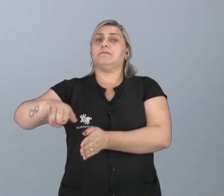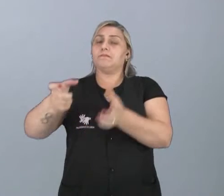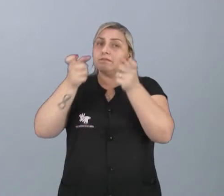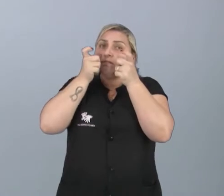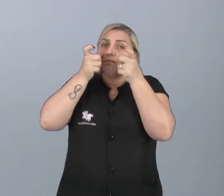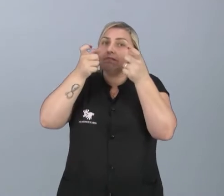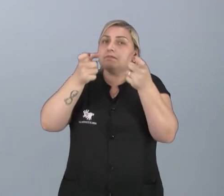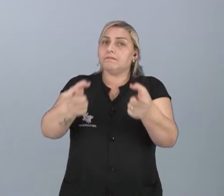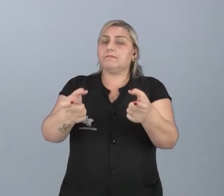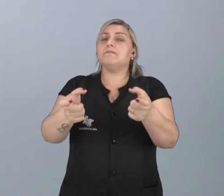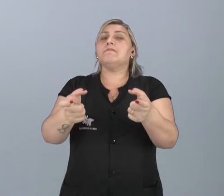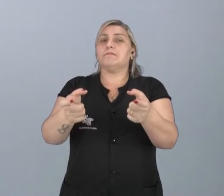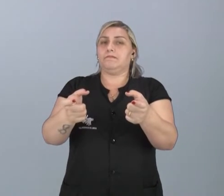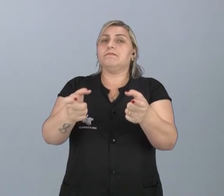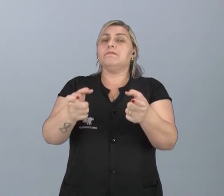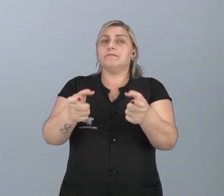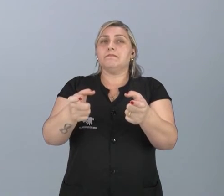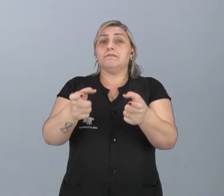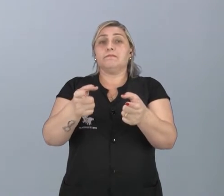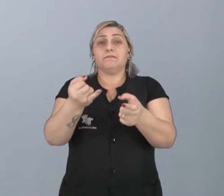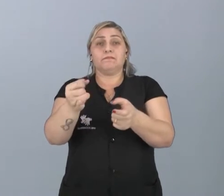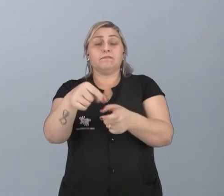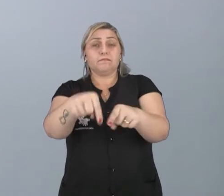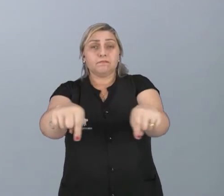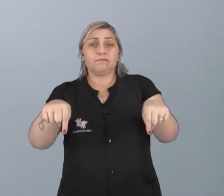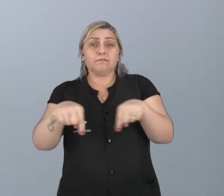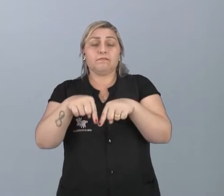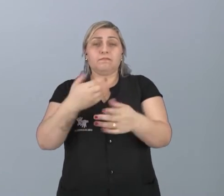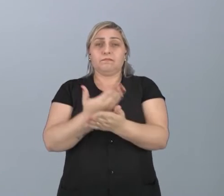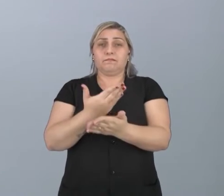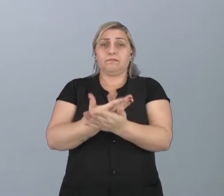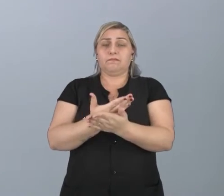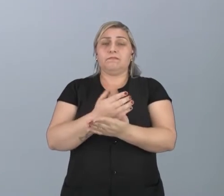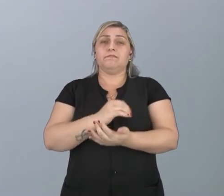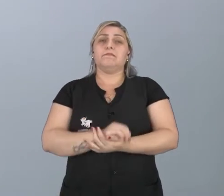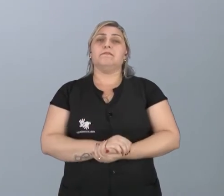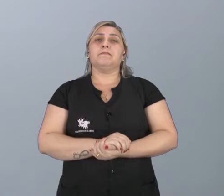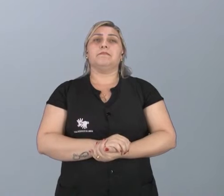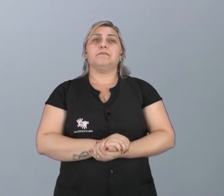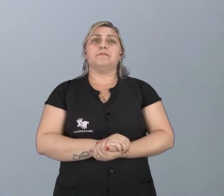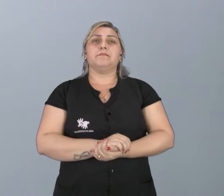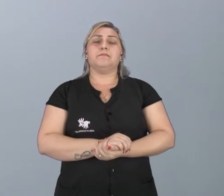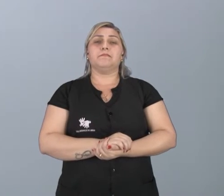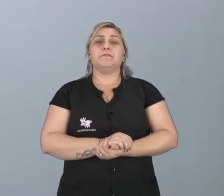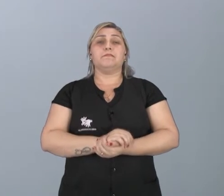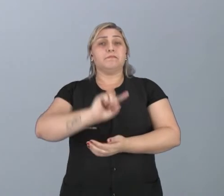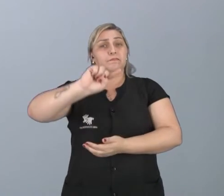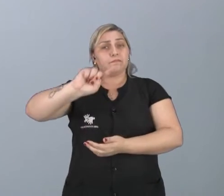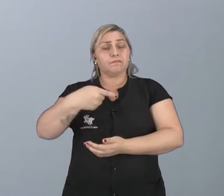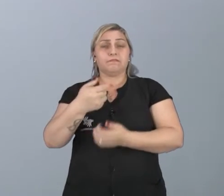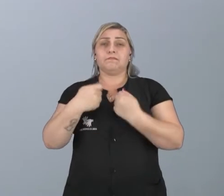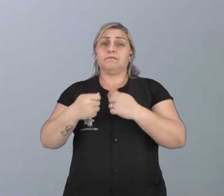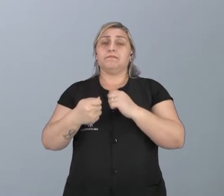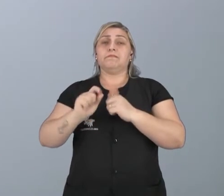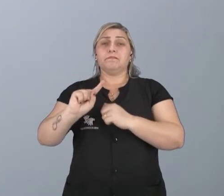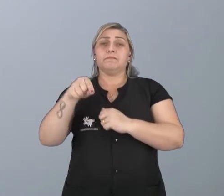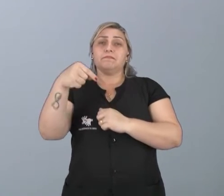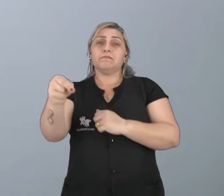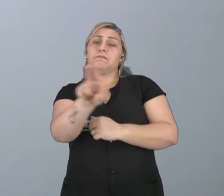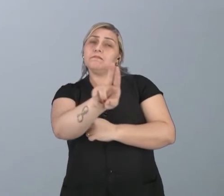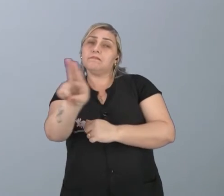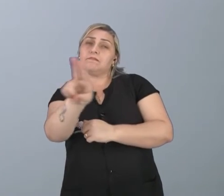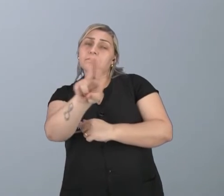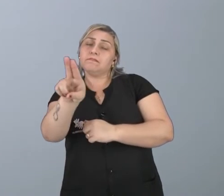Presta atenção, né, se fosse na sala de aula, né? Então, a vírgula tem sempre que vir depois do